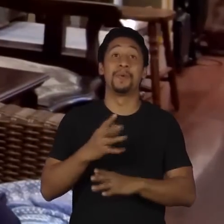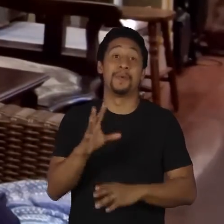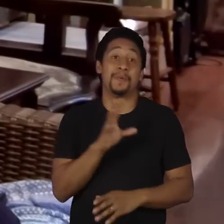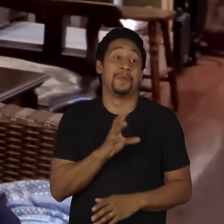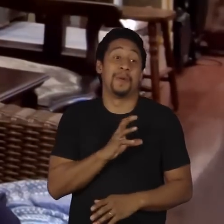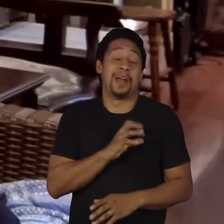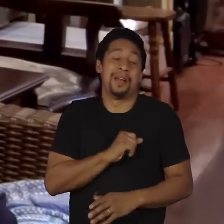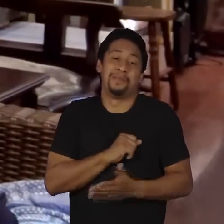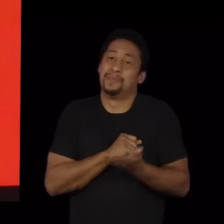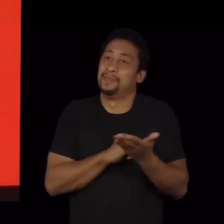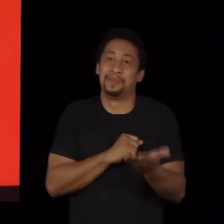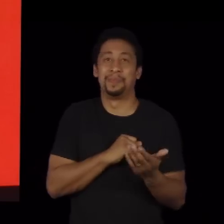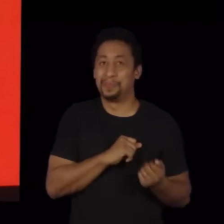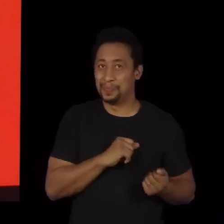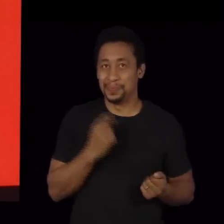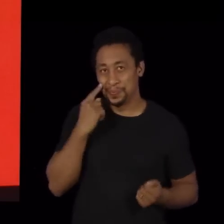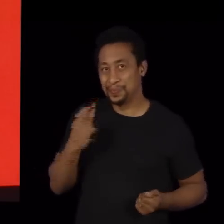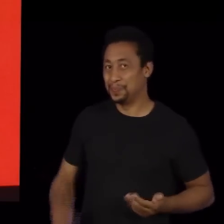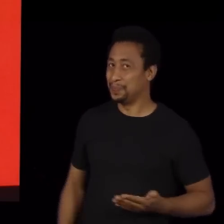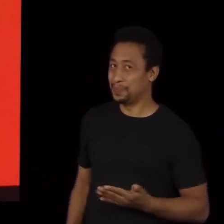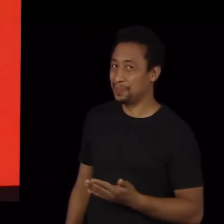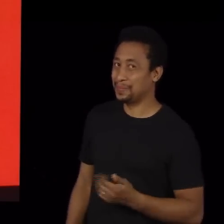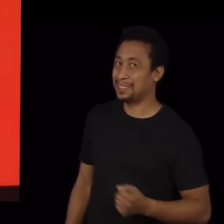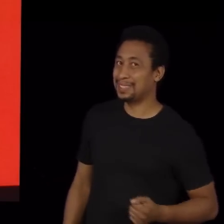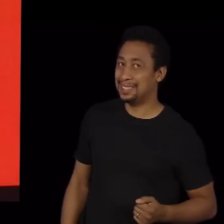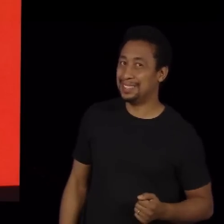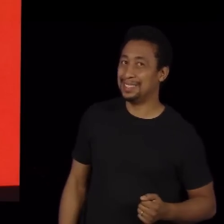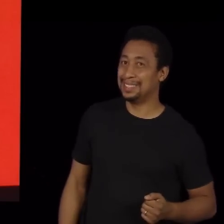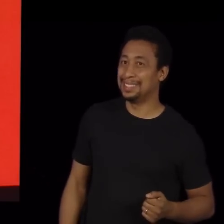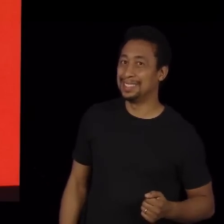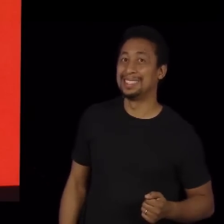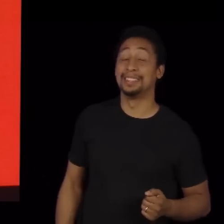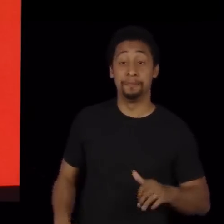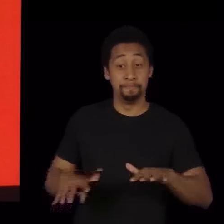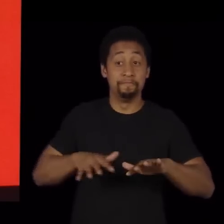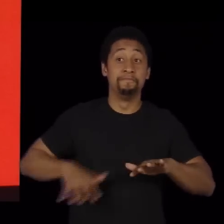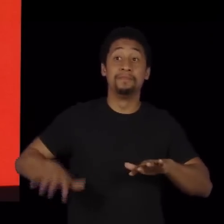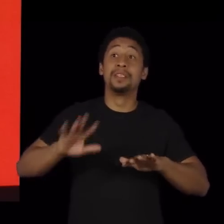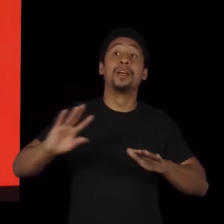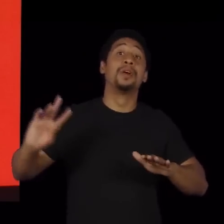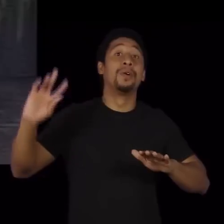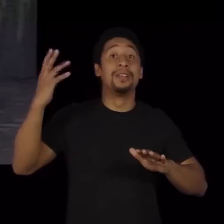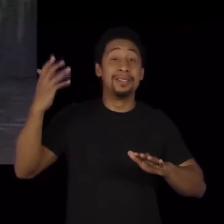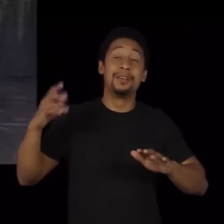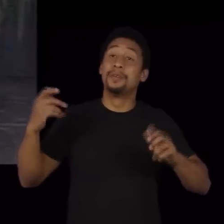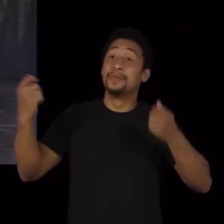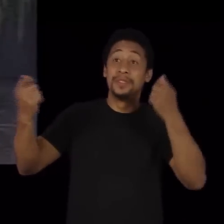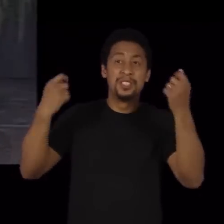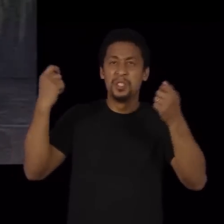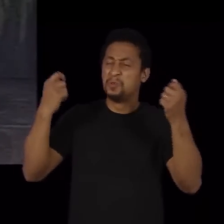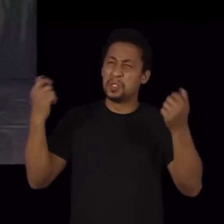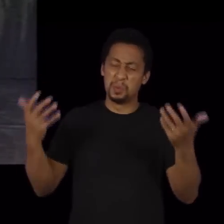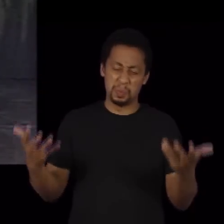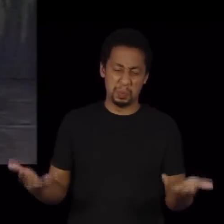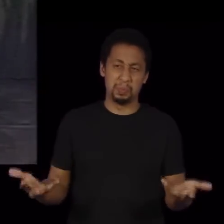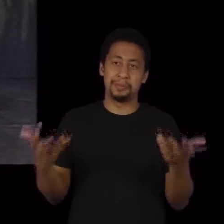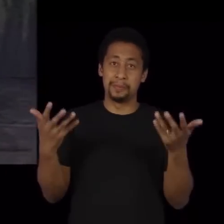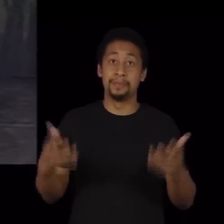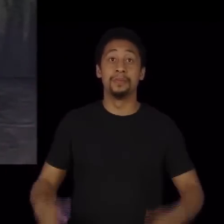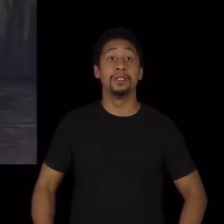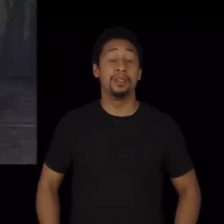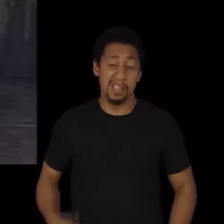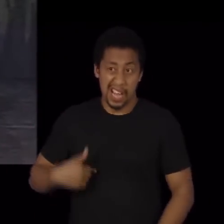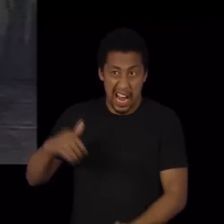Beleza em Seu Jardim. E ali, rapaz, lá no festival estouramos. Sempre pensei em nunca me casar, não